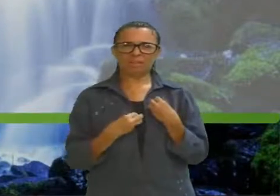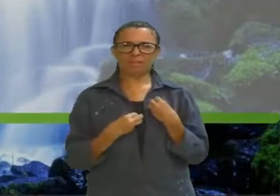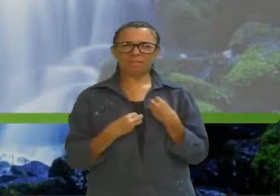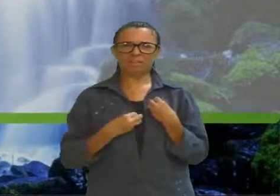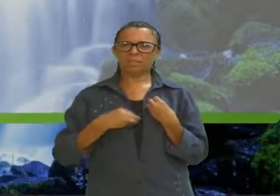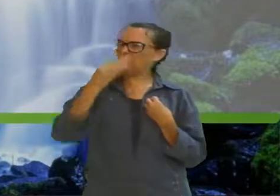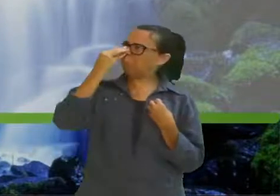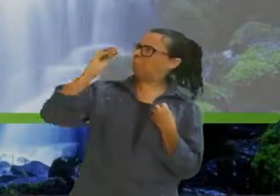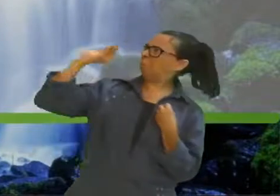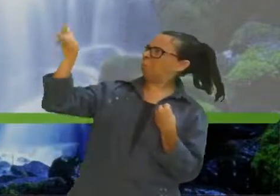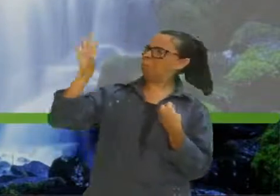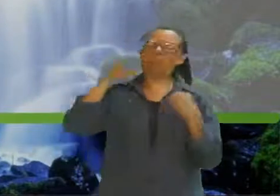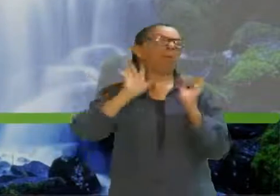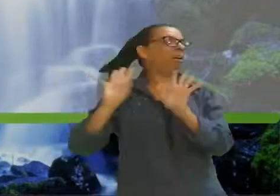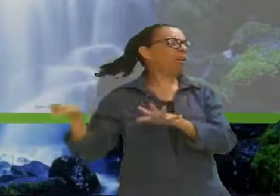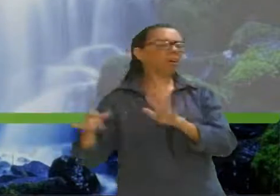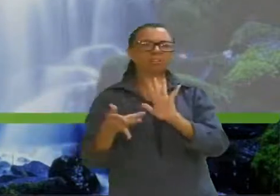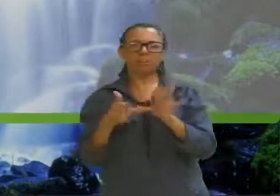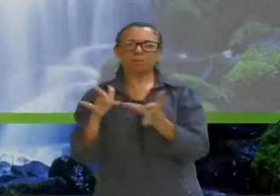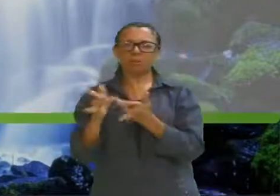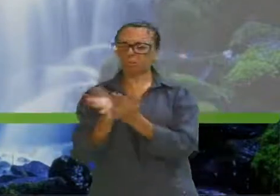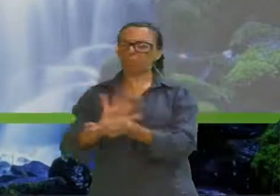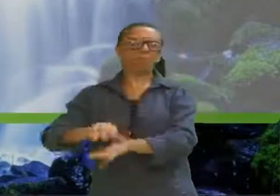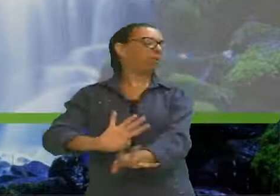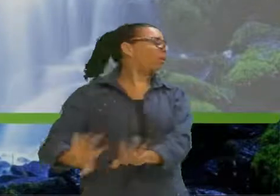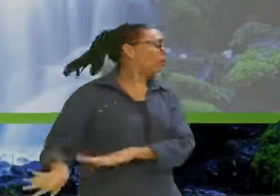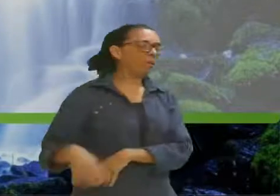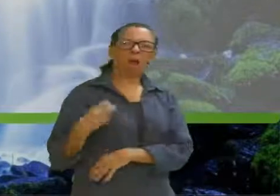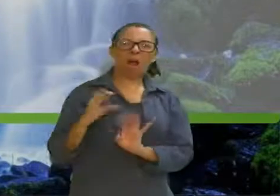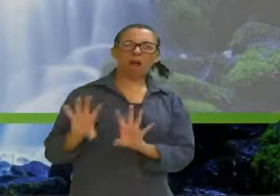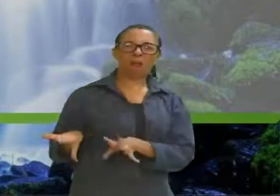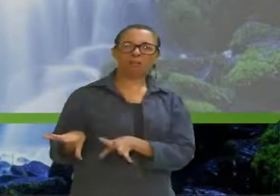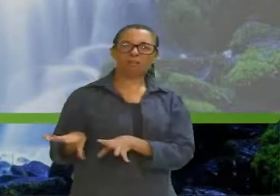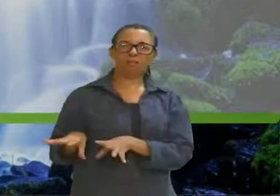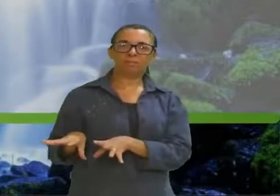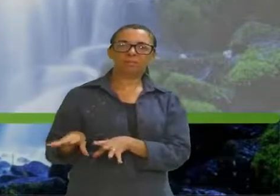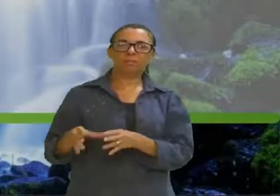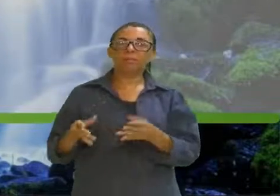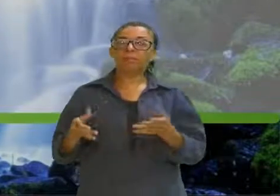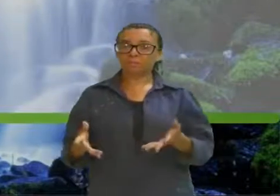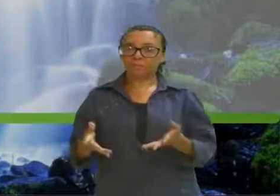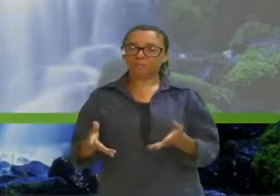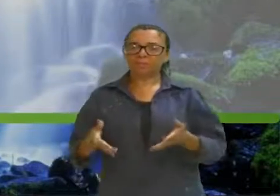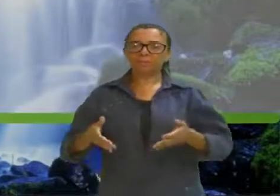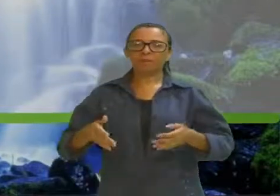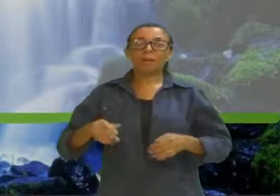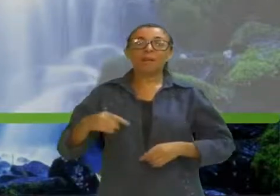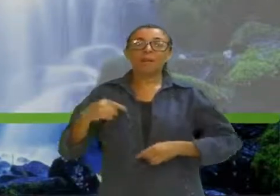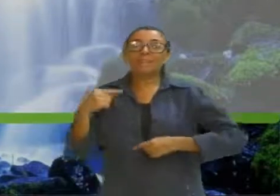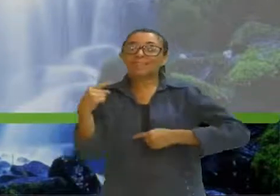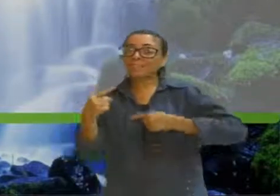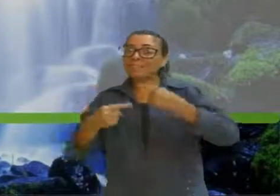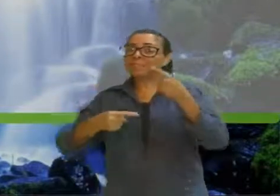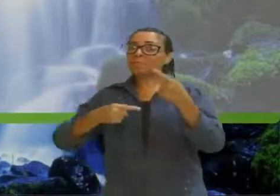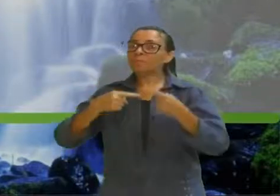marchando, sendo transformado e obedecendo a sua palavra e sermos transformados